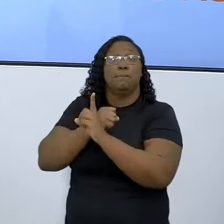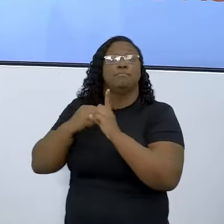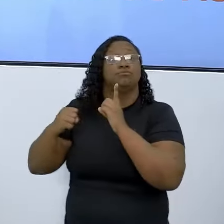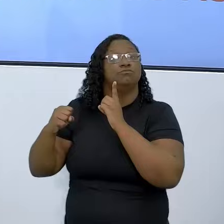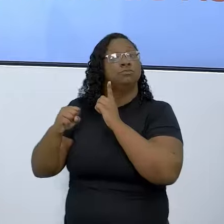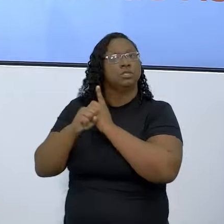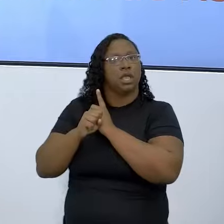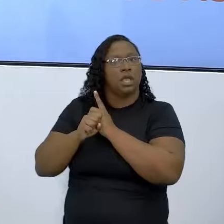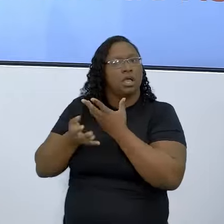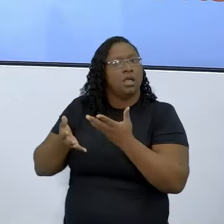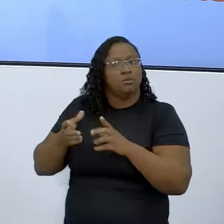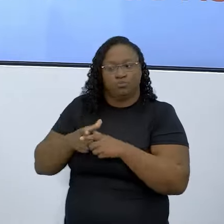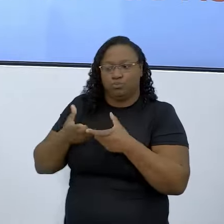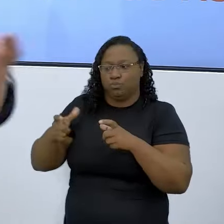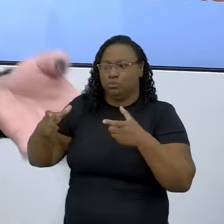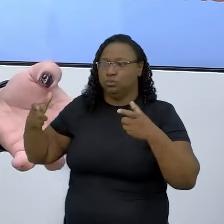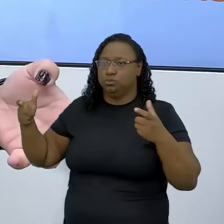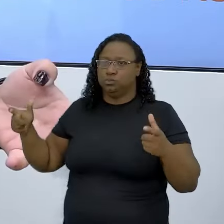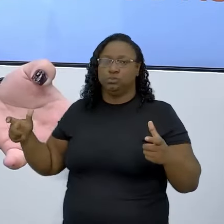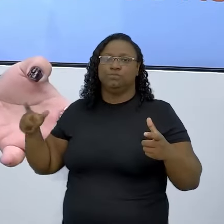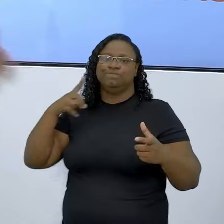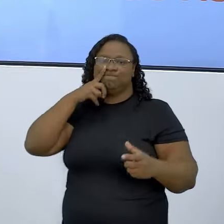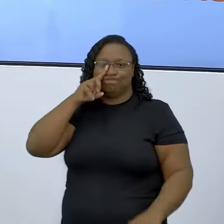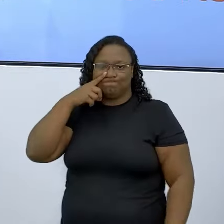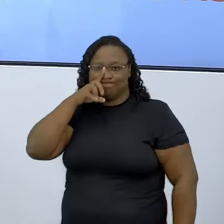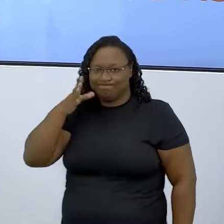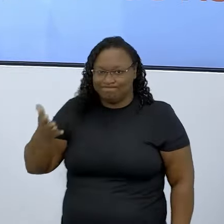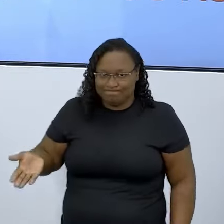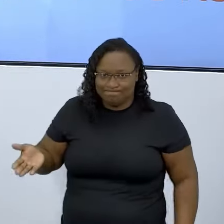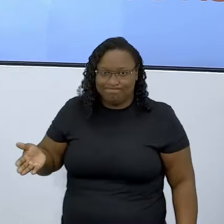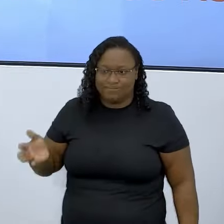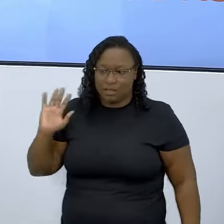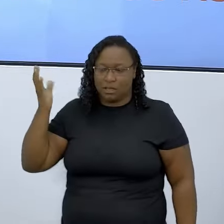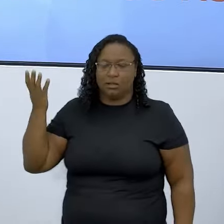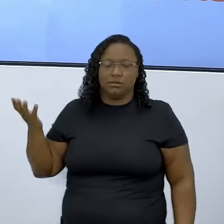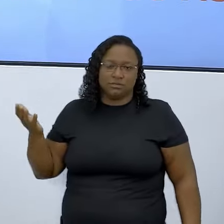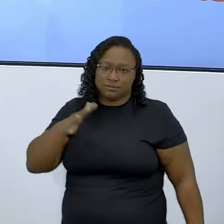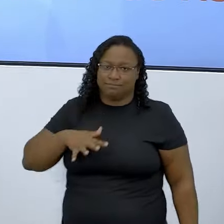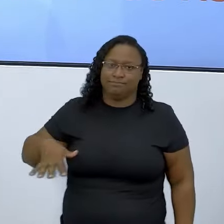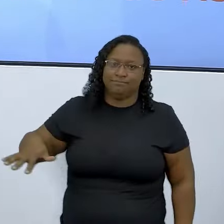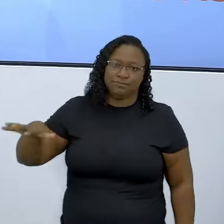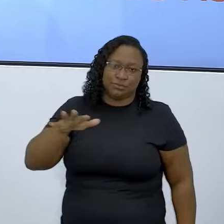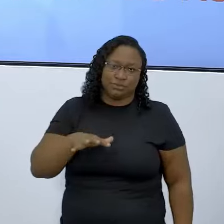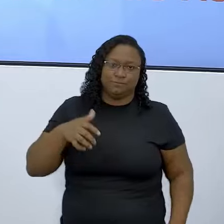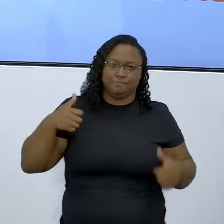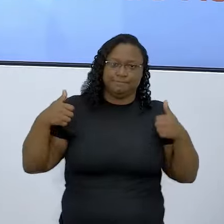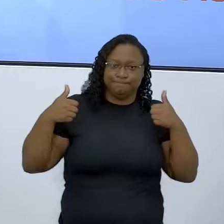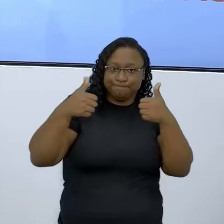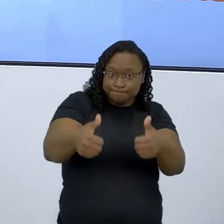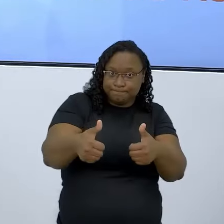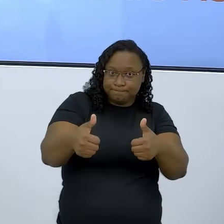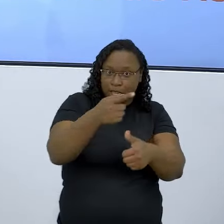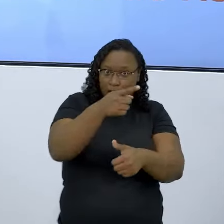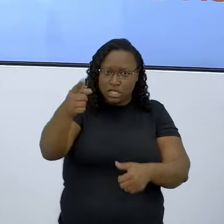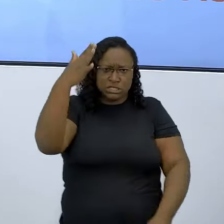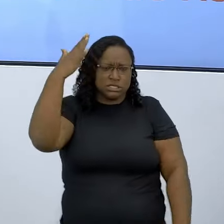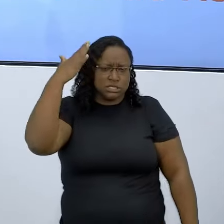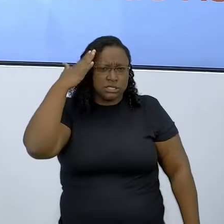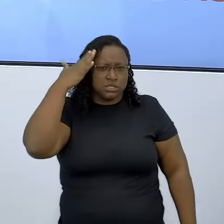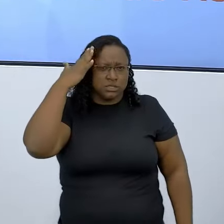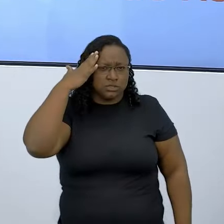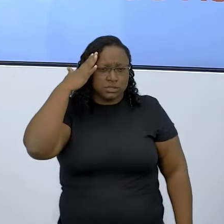uma vulnerabilidade que acumulou em um risco e que a consequência vai para todos nós. Fechou? Espero que vocês tenham entendido